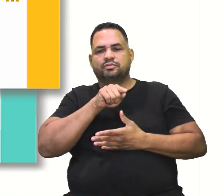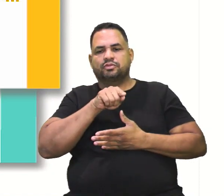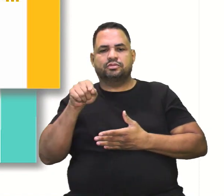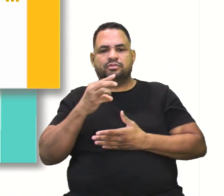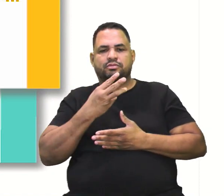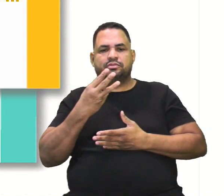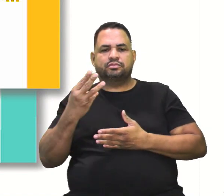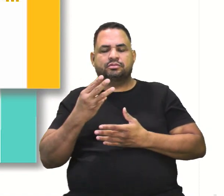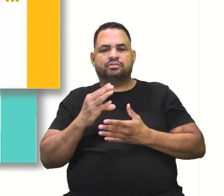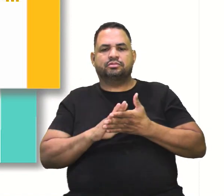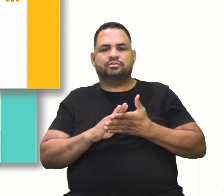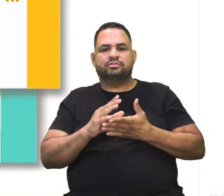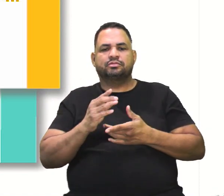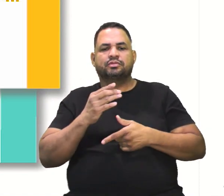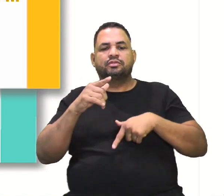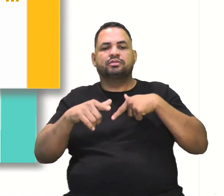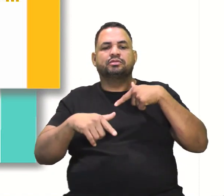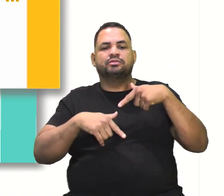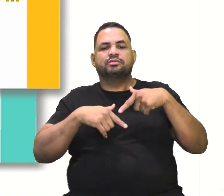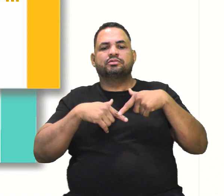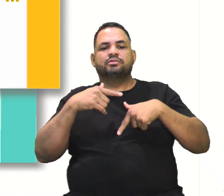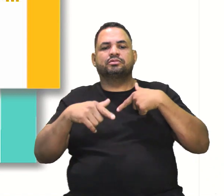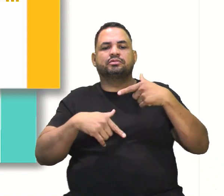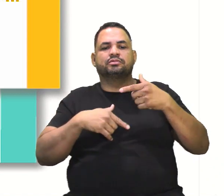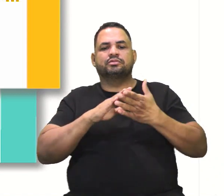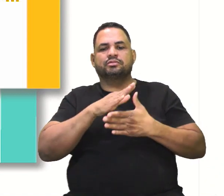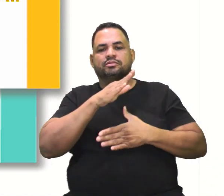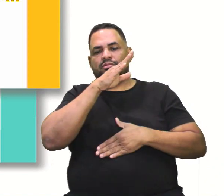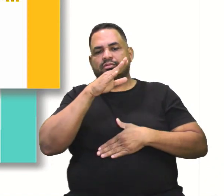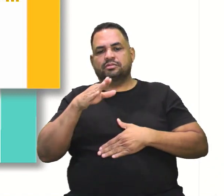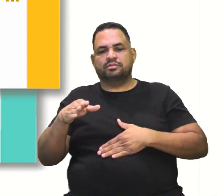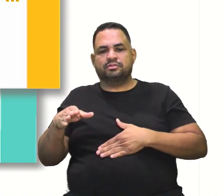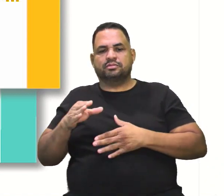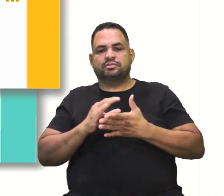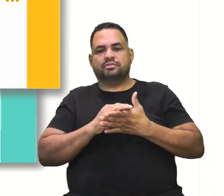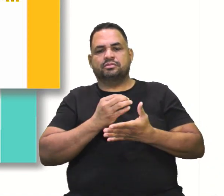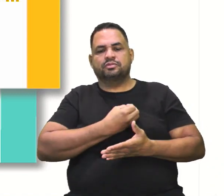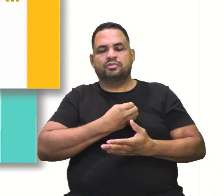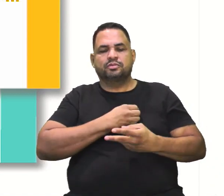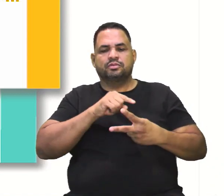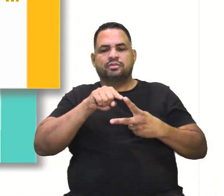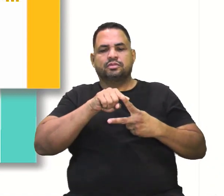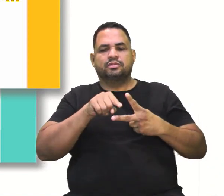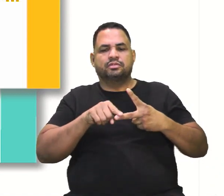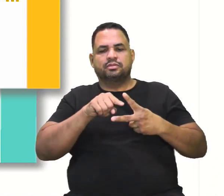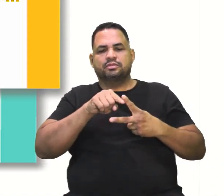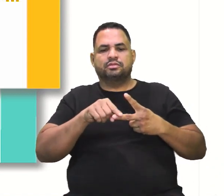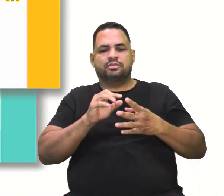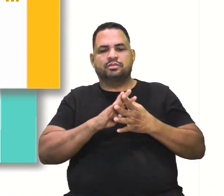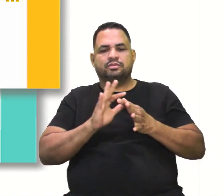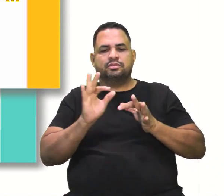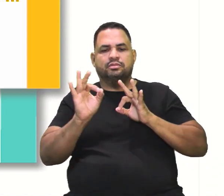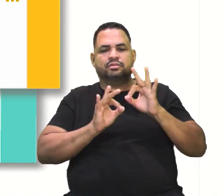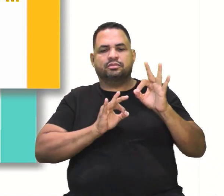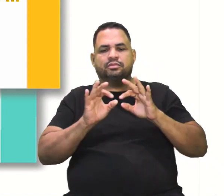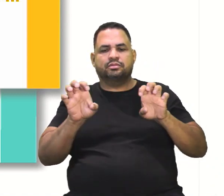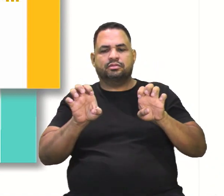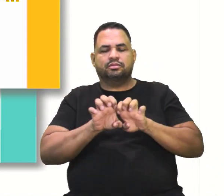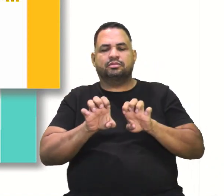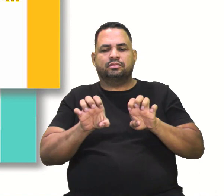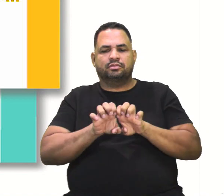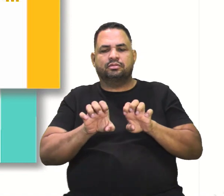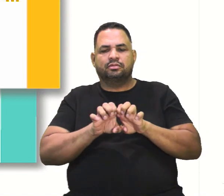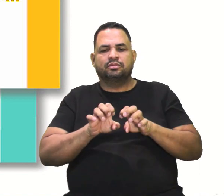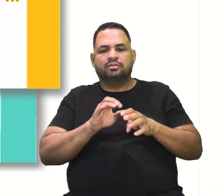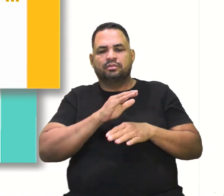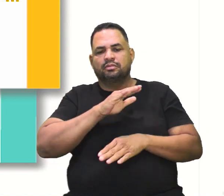terceira parte, onde nós tratamos a inclinação da reta, o coeficiente angular de uma reta e formas de